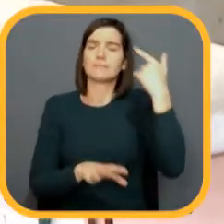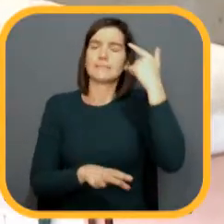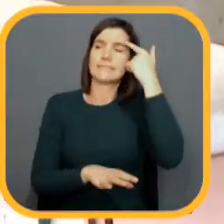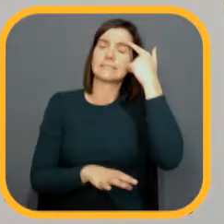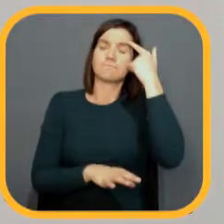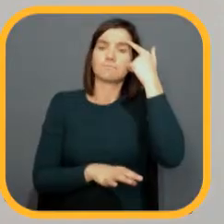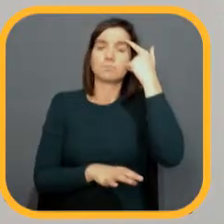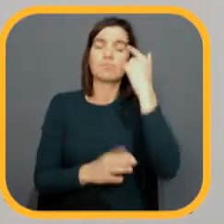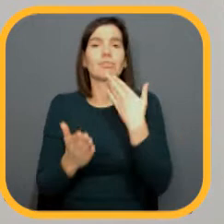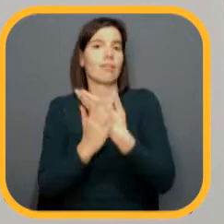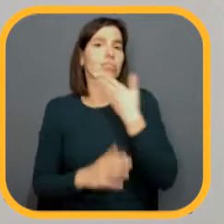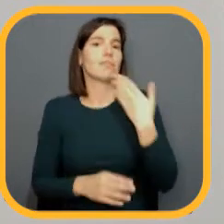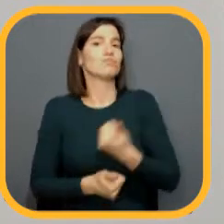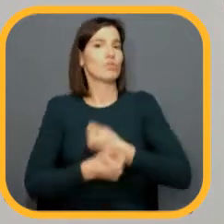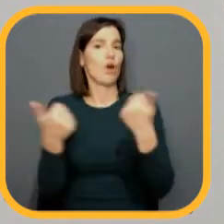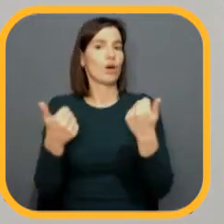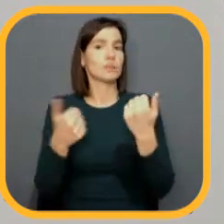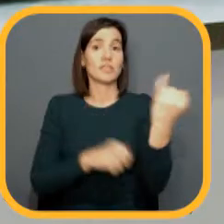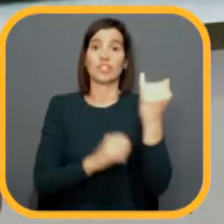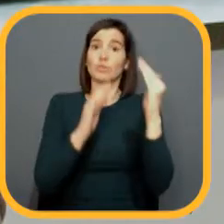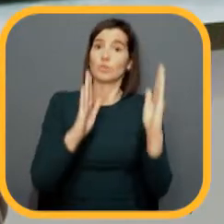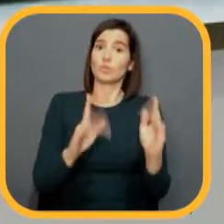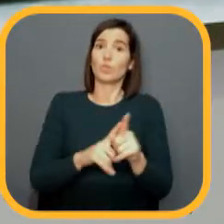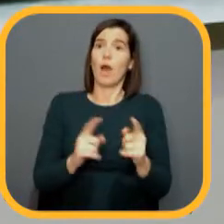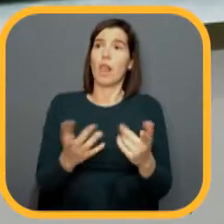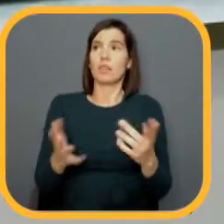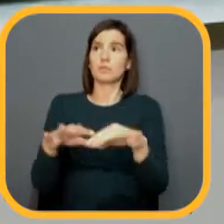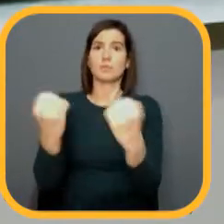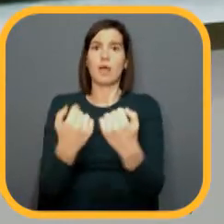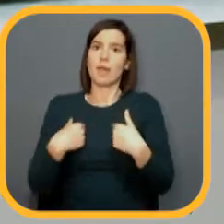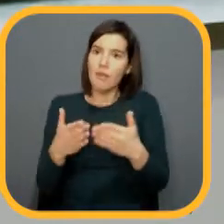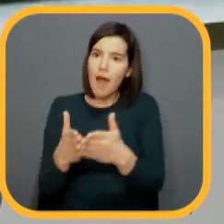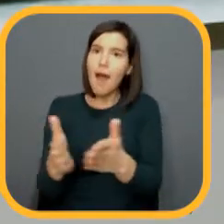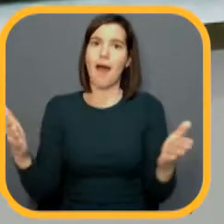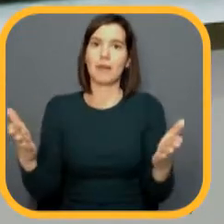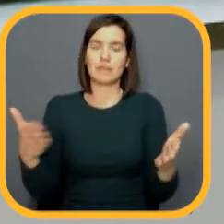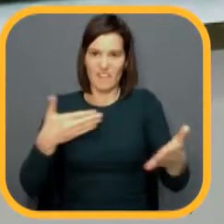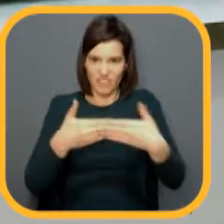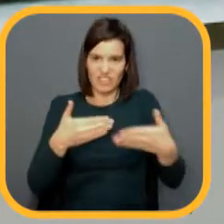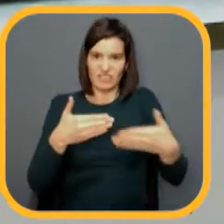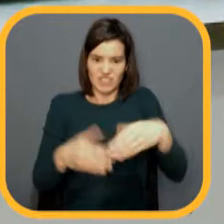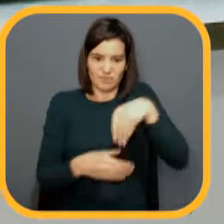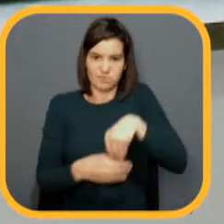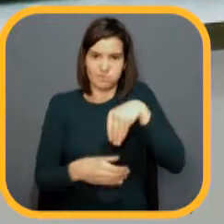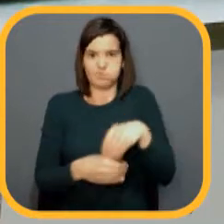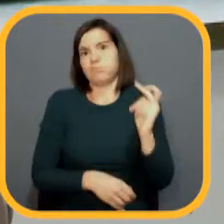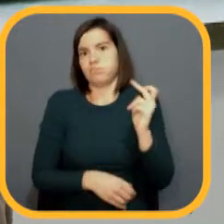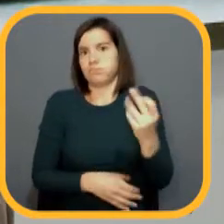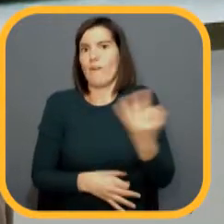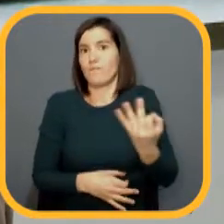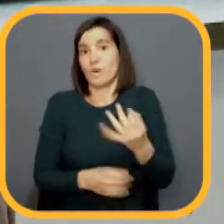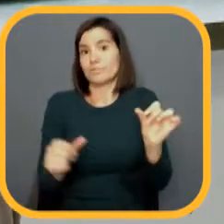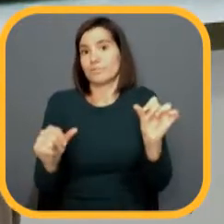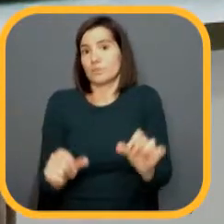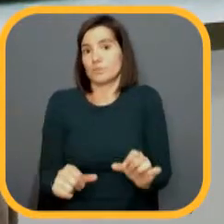anos que é muito mais vantajoso estas instituições abrirem-se à sociedade do que estarem fechadas sobre elas próprias, que foi aquilo que aconteceu